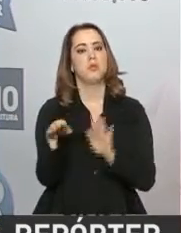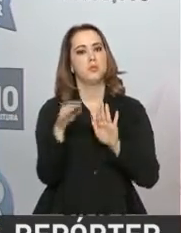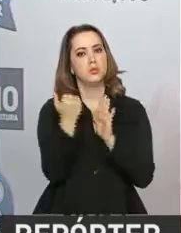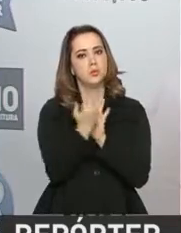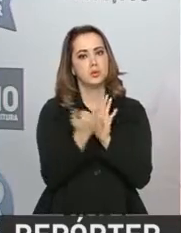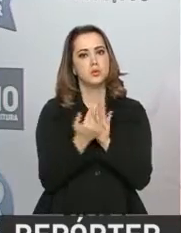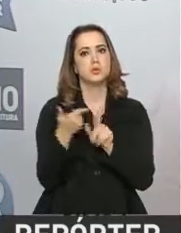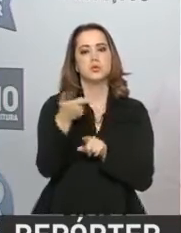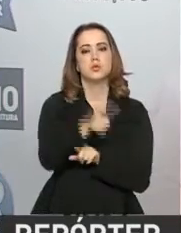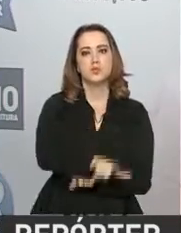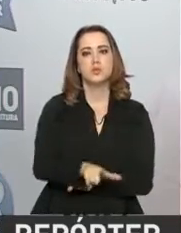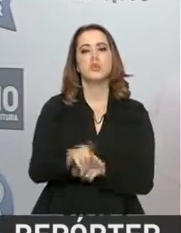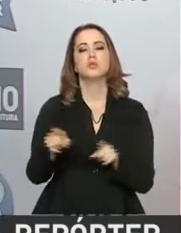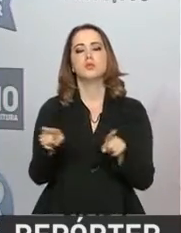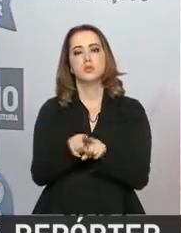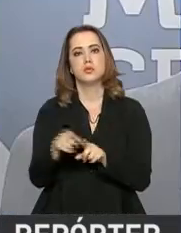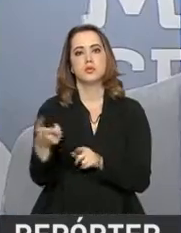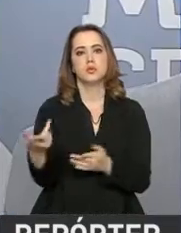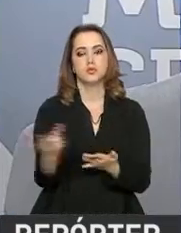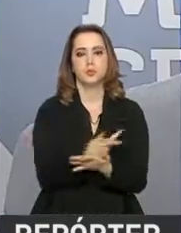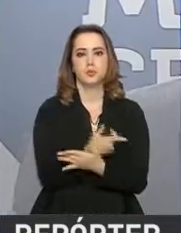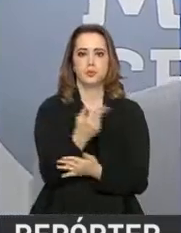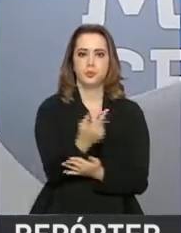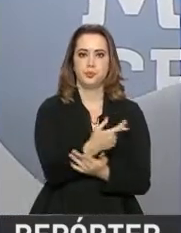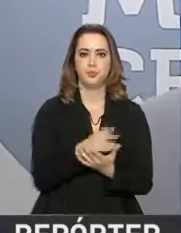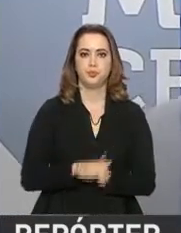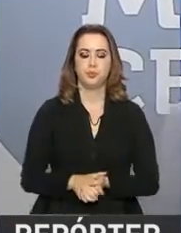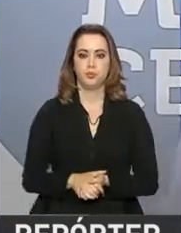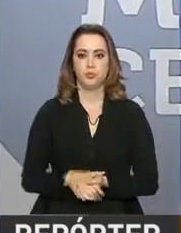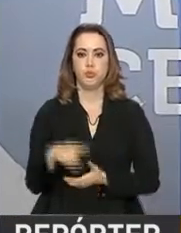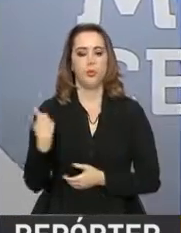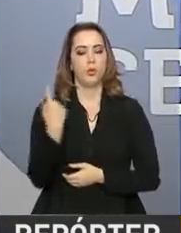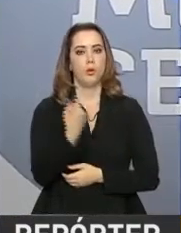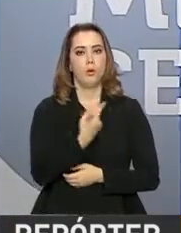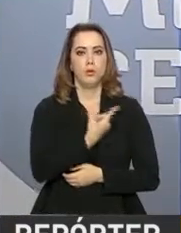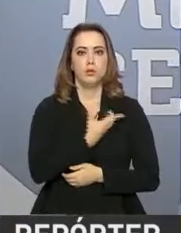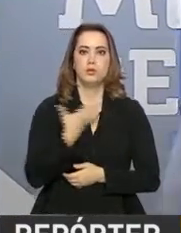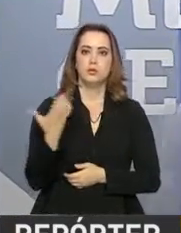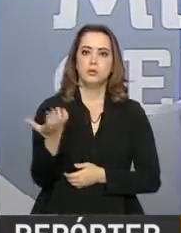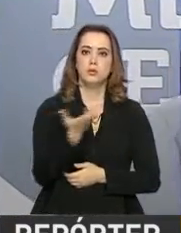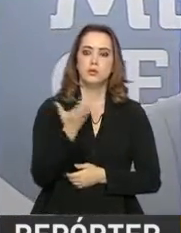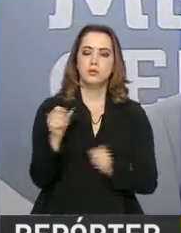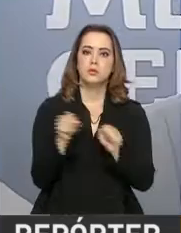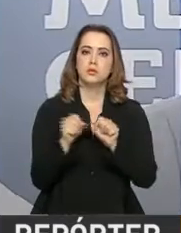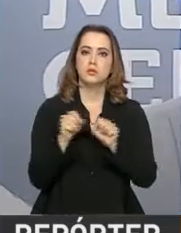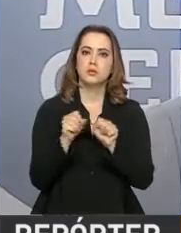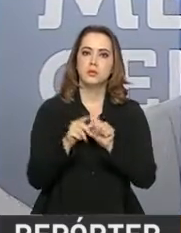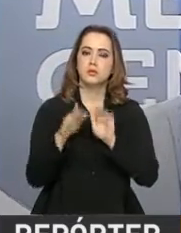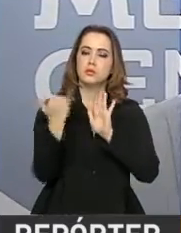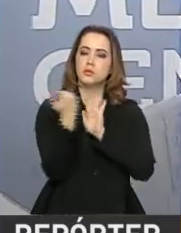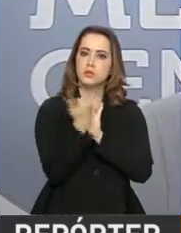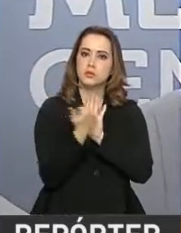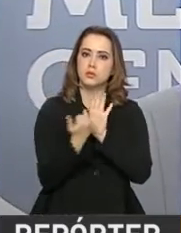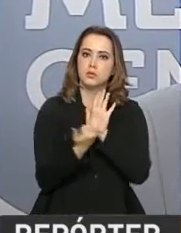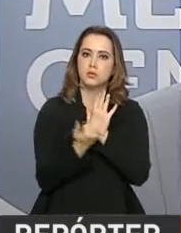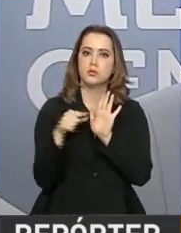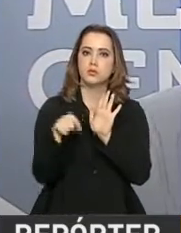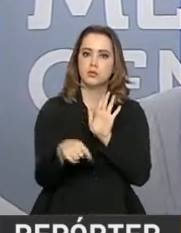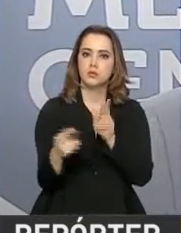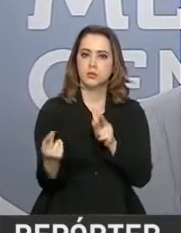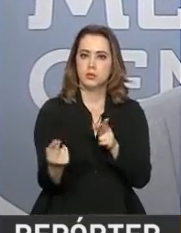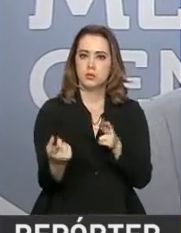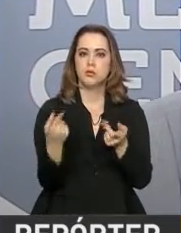ser replicada em outros locais do país. Nós pretendemos fazer com que programa como